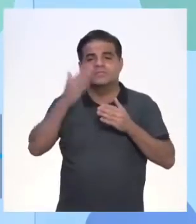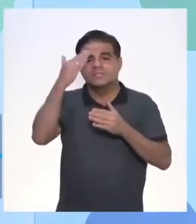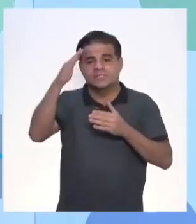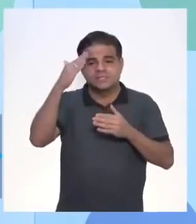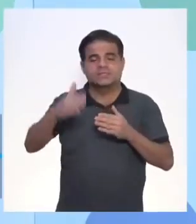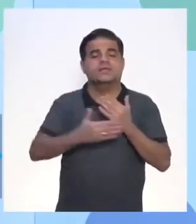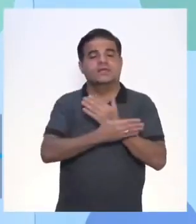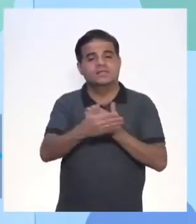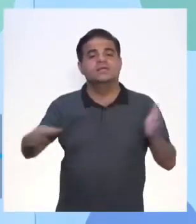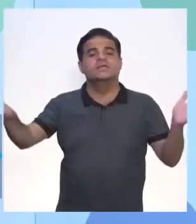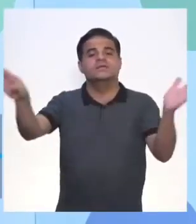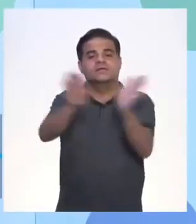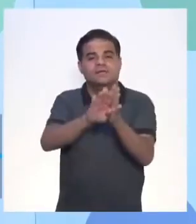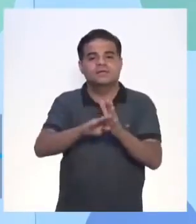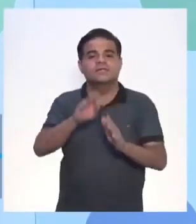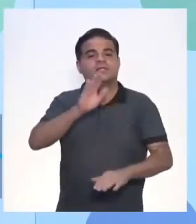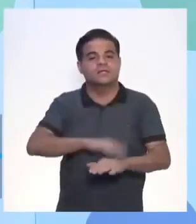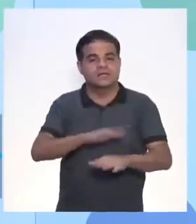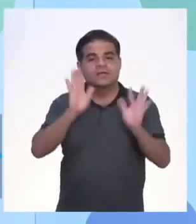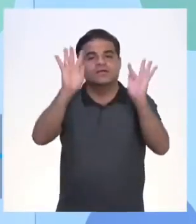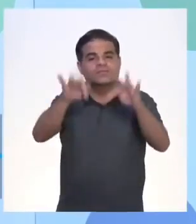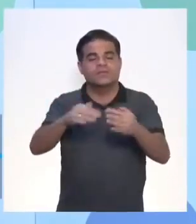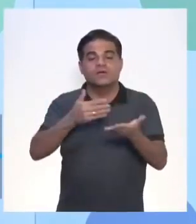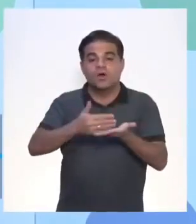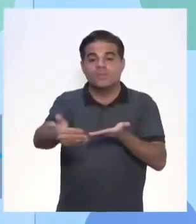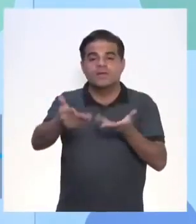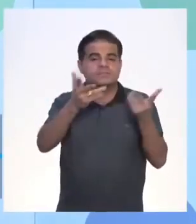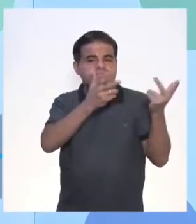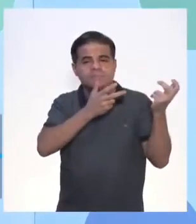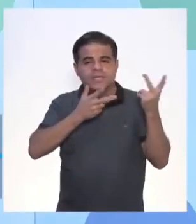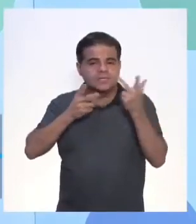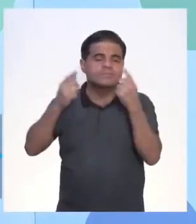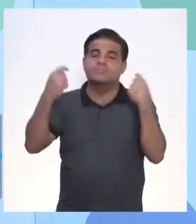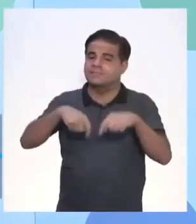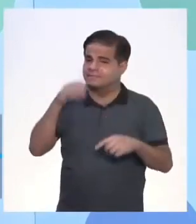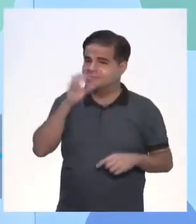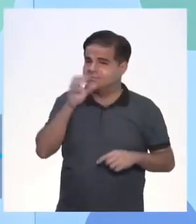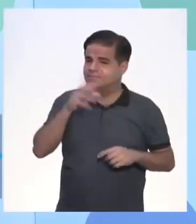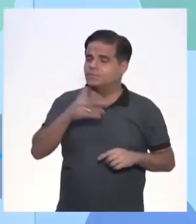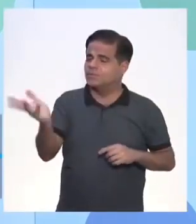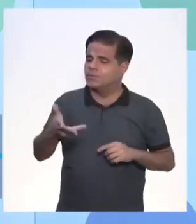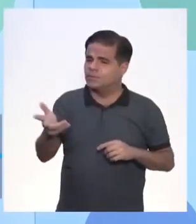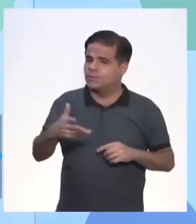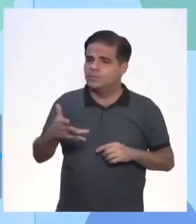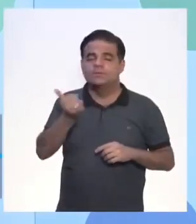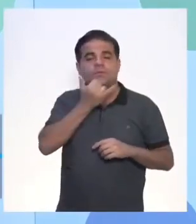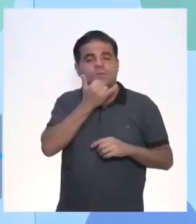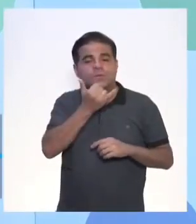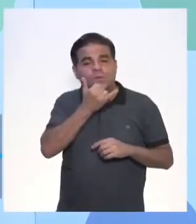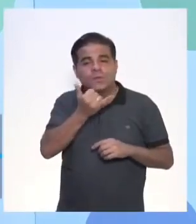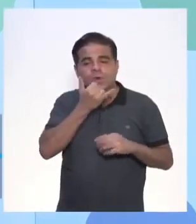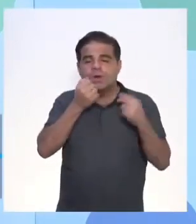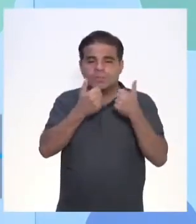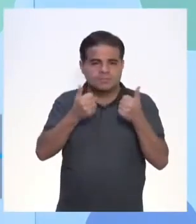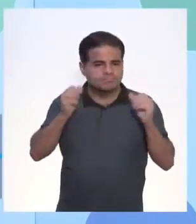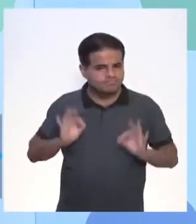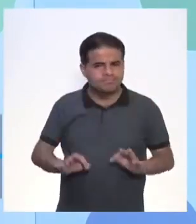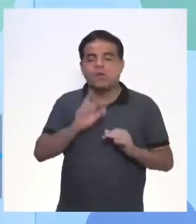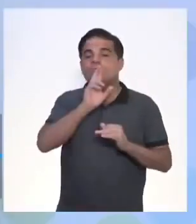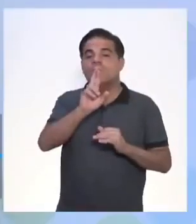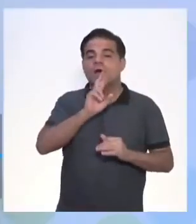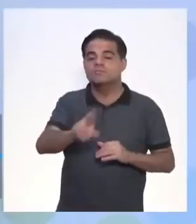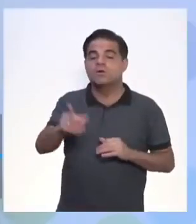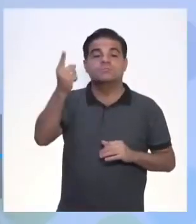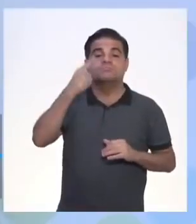pouquinho. Quando está chegando o final, a gente vai começando a perceber que precisa acelerar um pouco, tá? Mas desculpa por isso. Vamos às respostas, Pro?